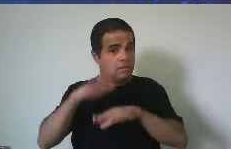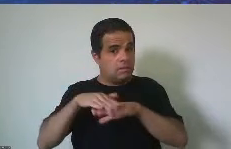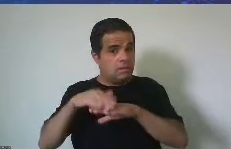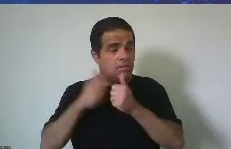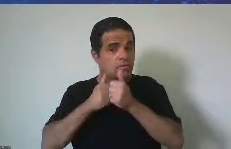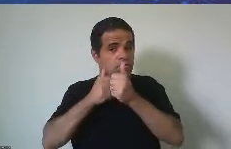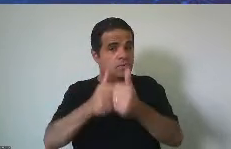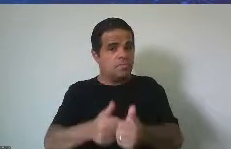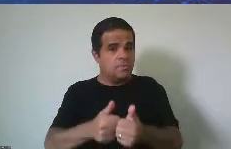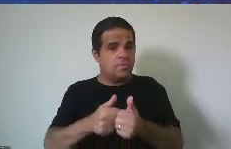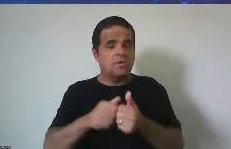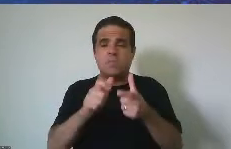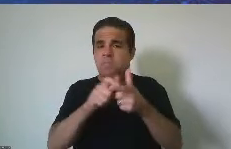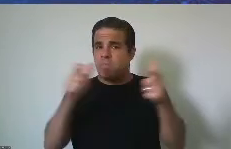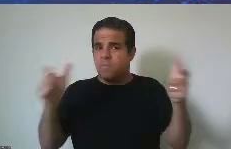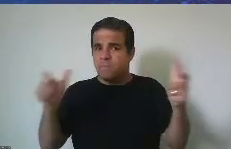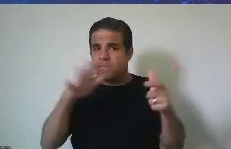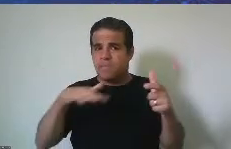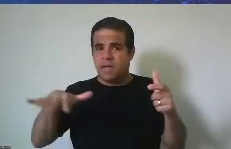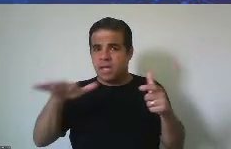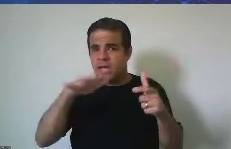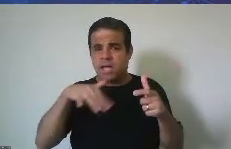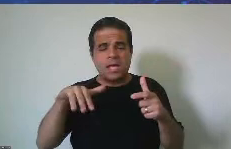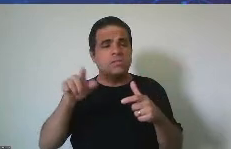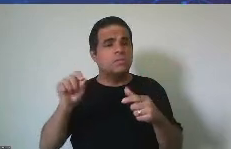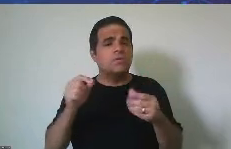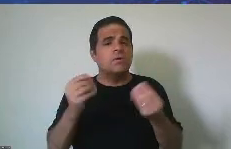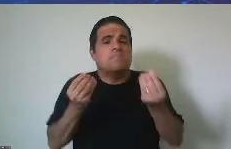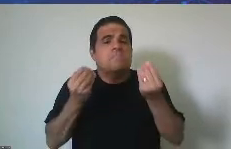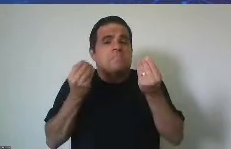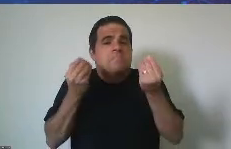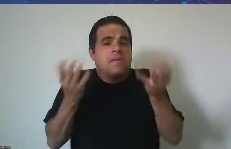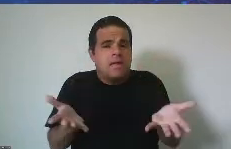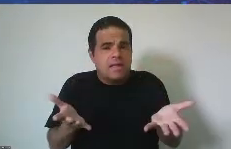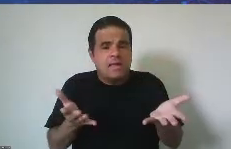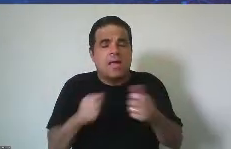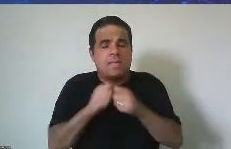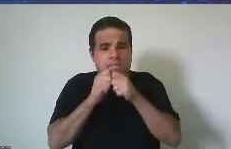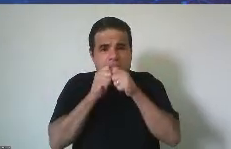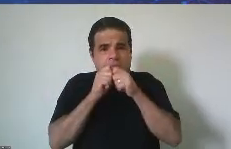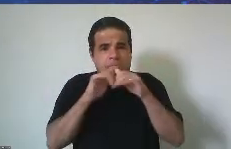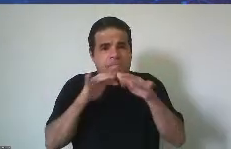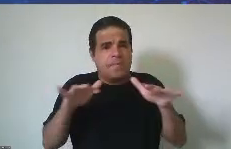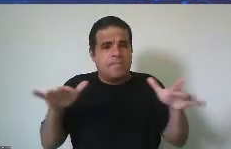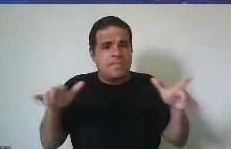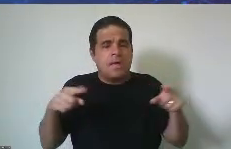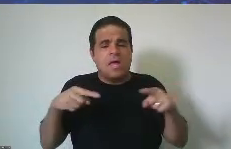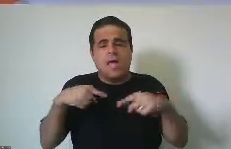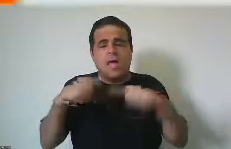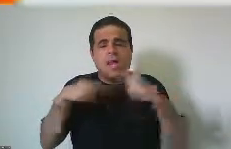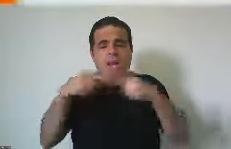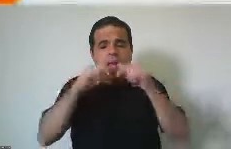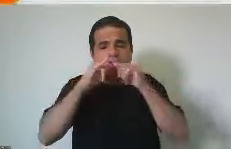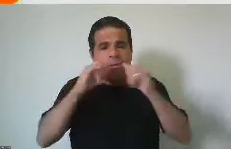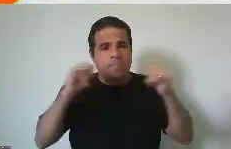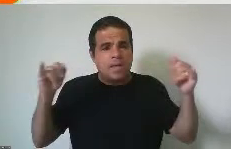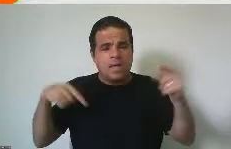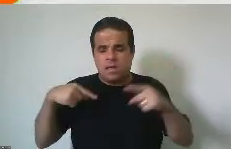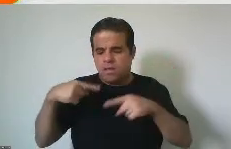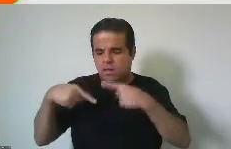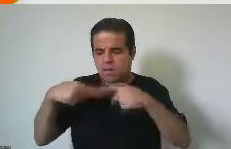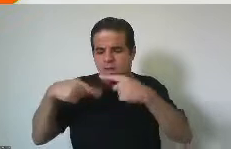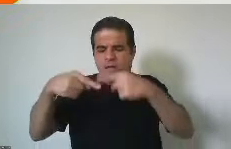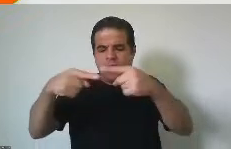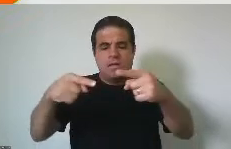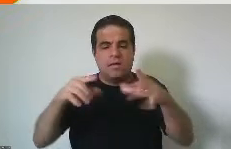parte destes empreendimento são para escorregar energia renovar não convencional de toda